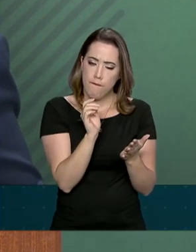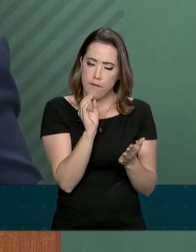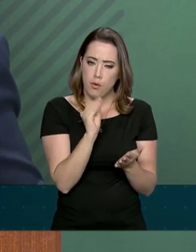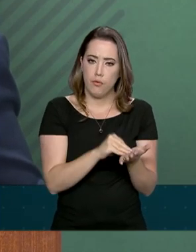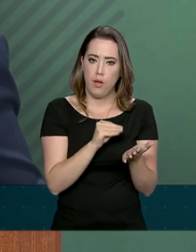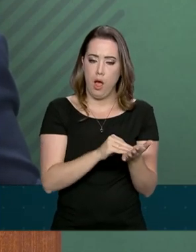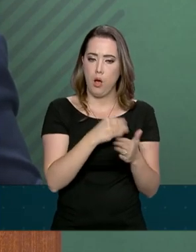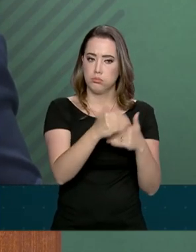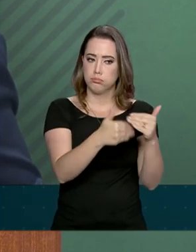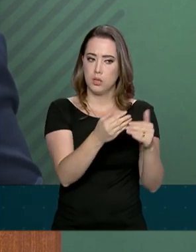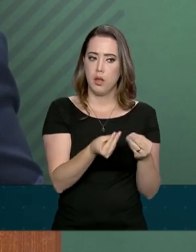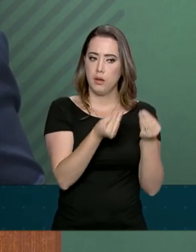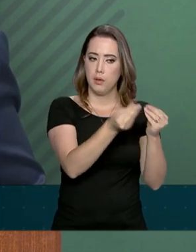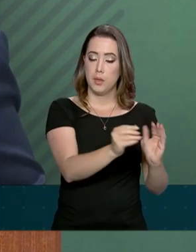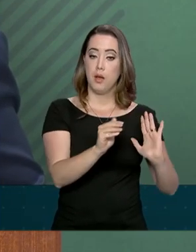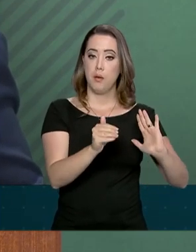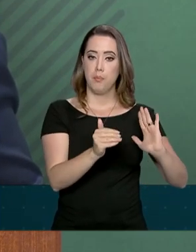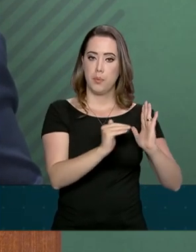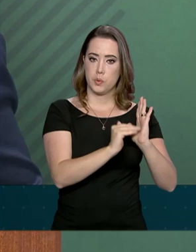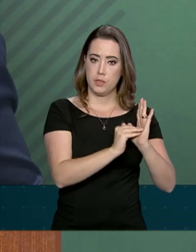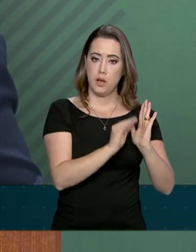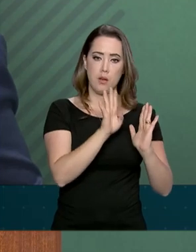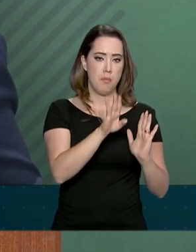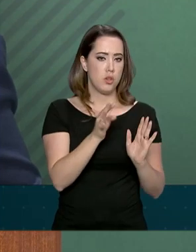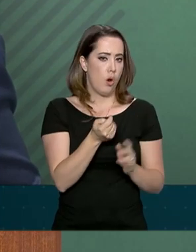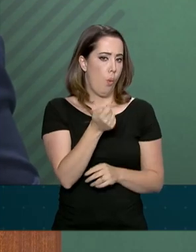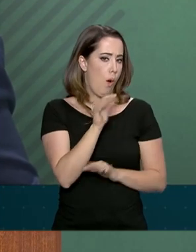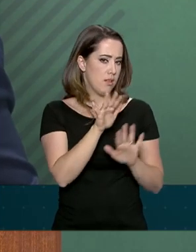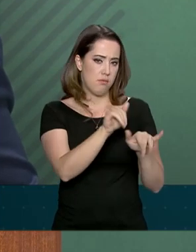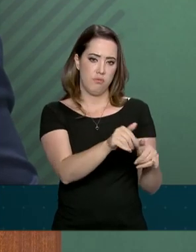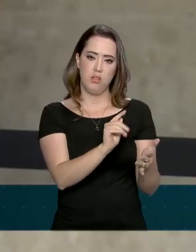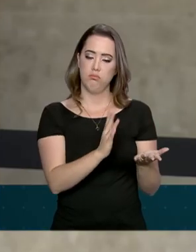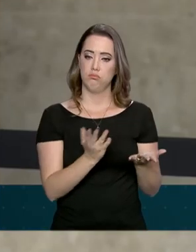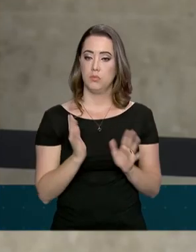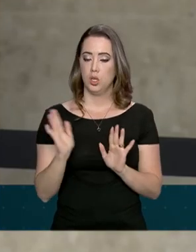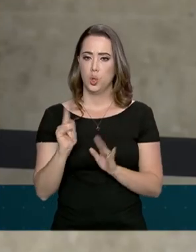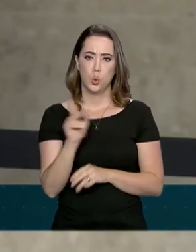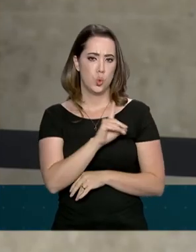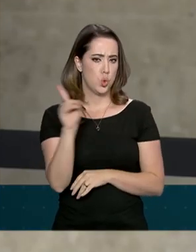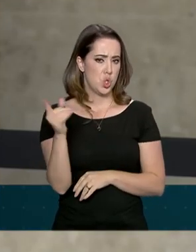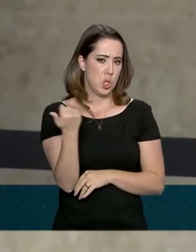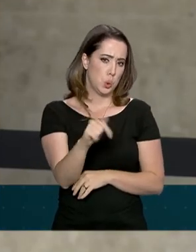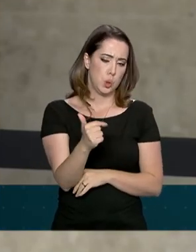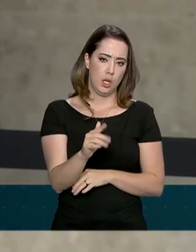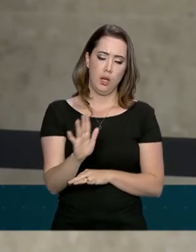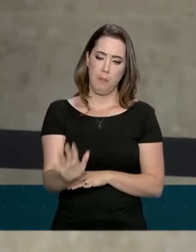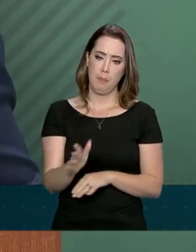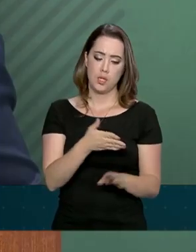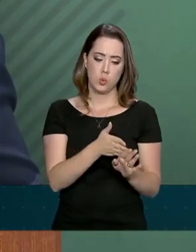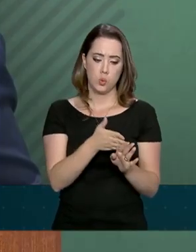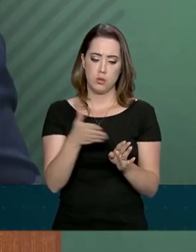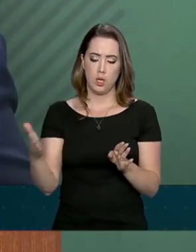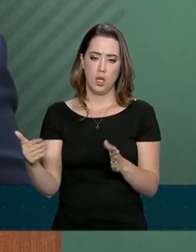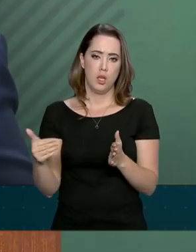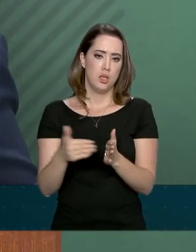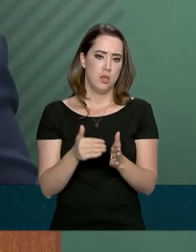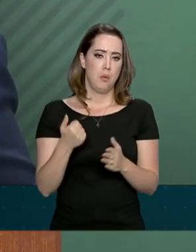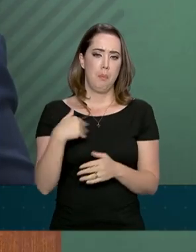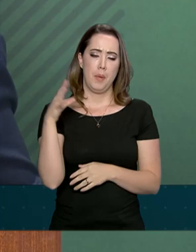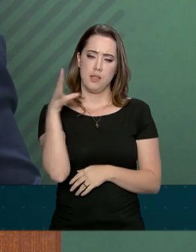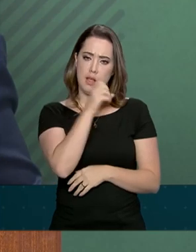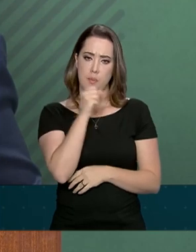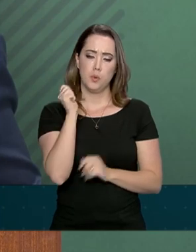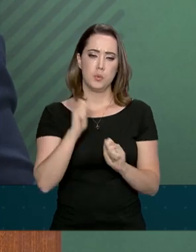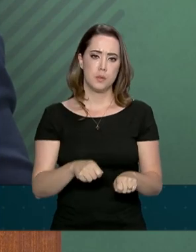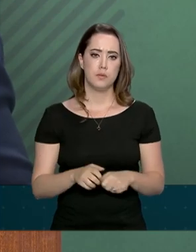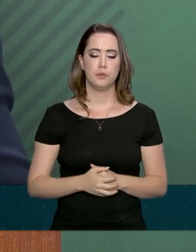ao senado mas estava como eu disse praticamente terminado então a data mas o prazo nos parece o mais curto possível